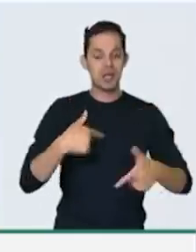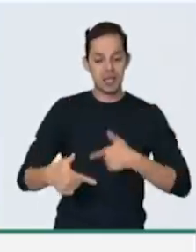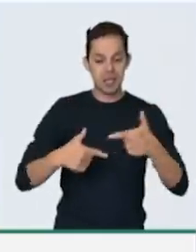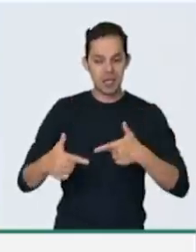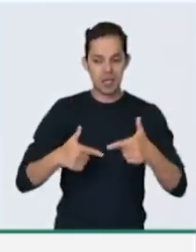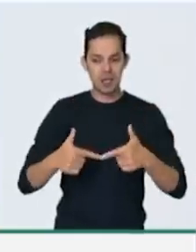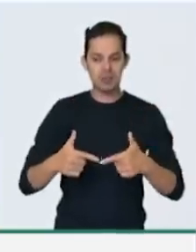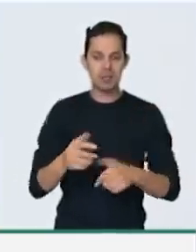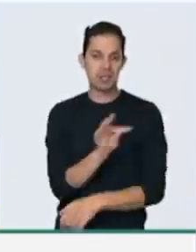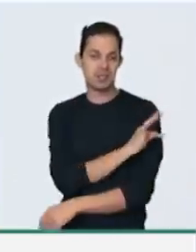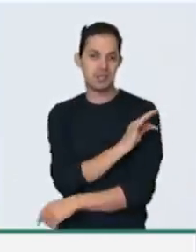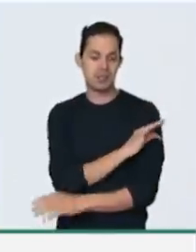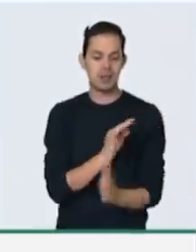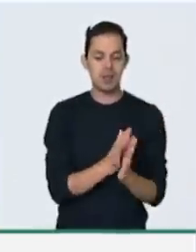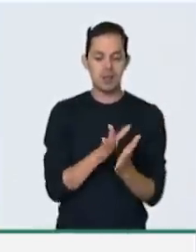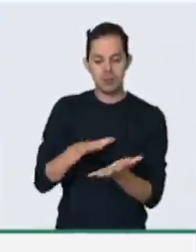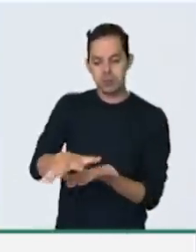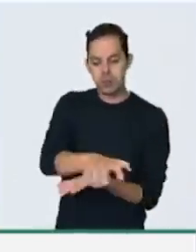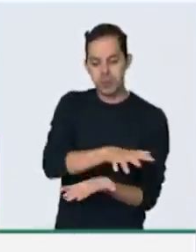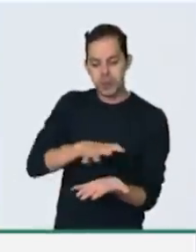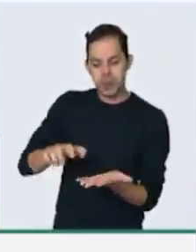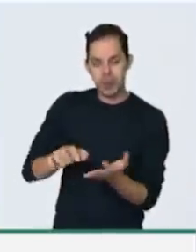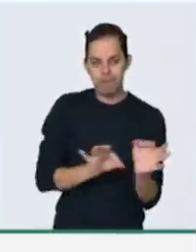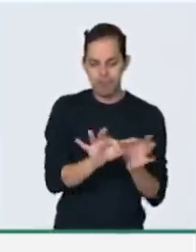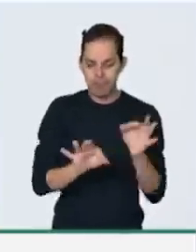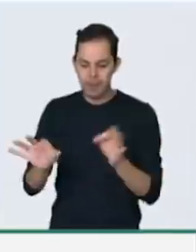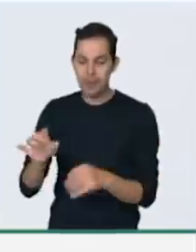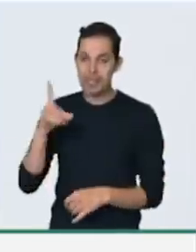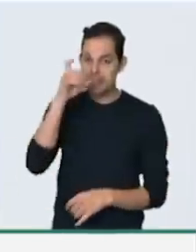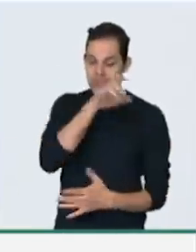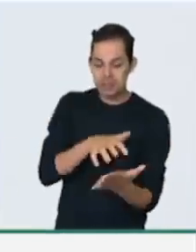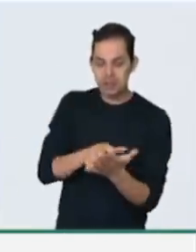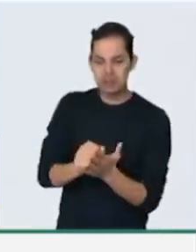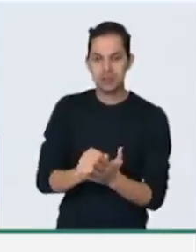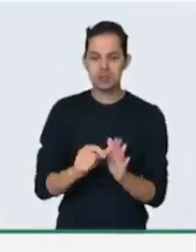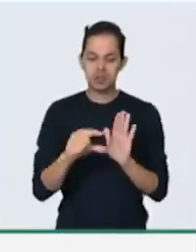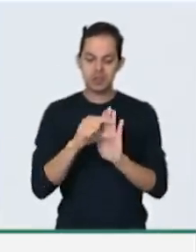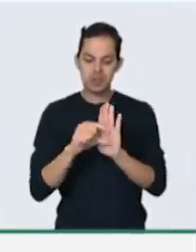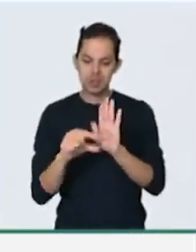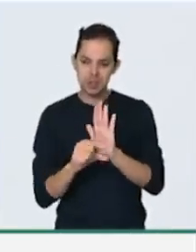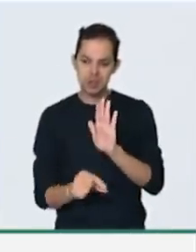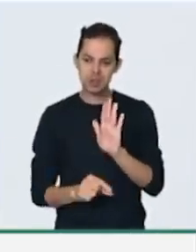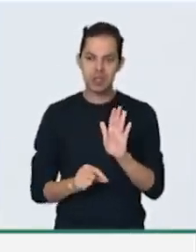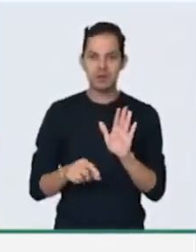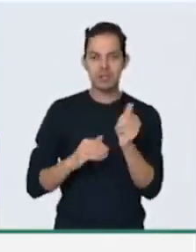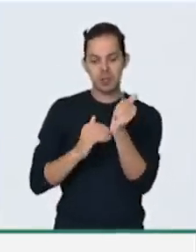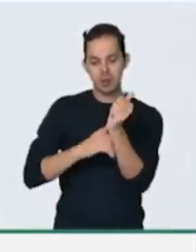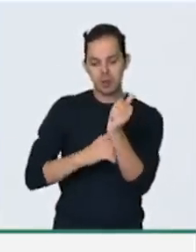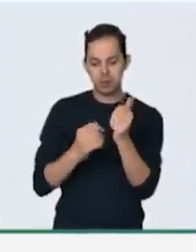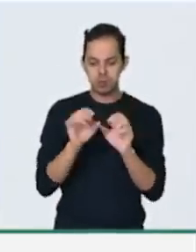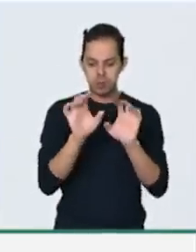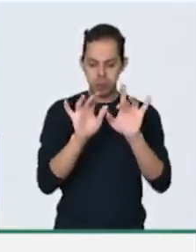anos como técnico de processamento de dados no Brasil. Você tem uma dificuldade gigantesca para fazer o registro de softwares, né? Do código-fonte daquele software que você